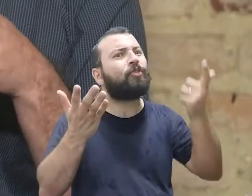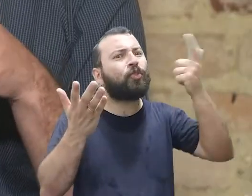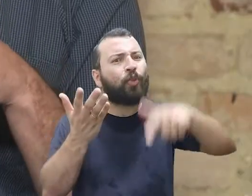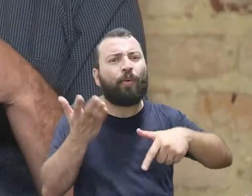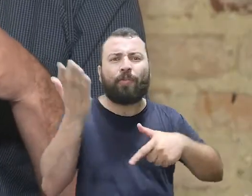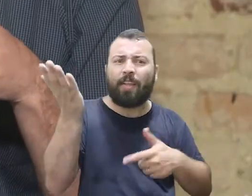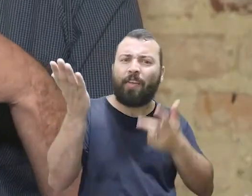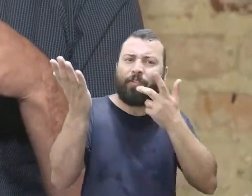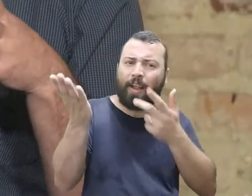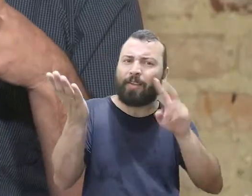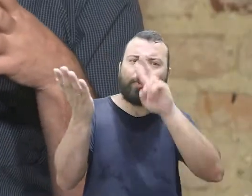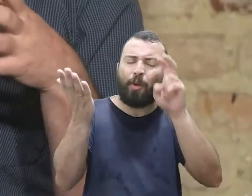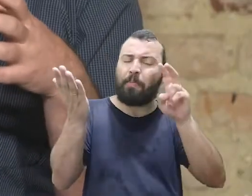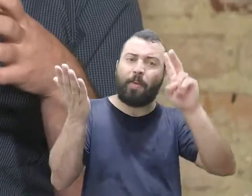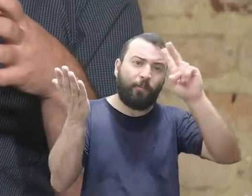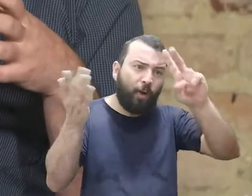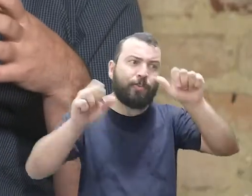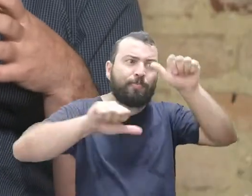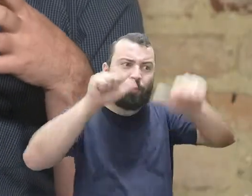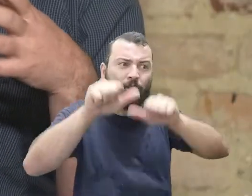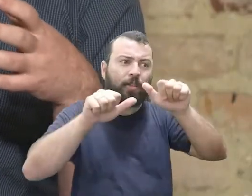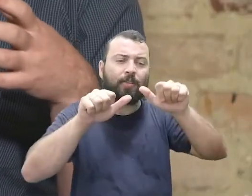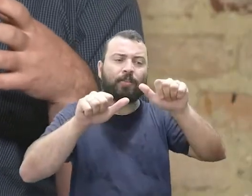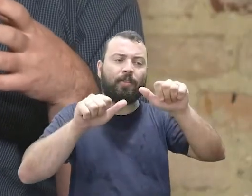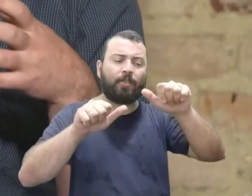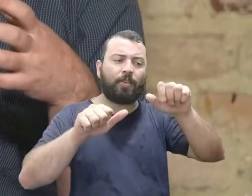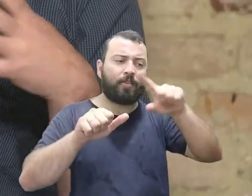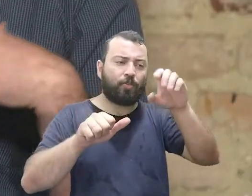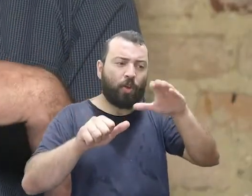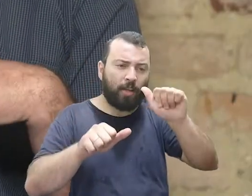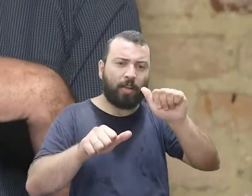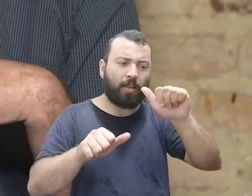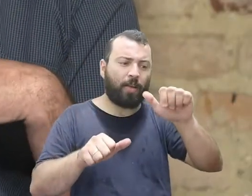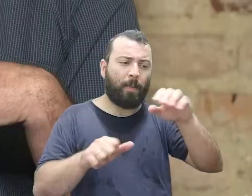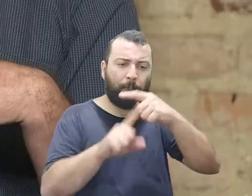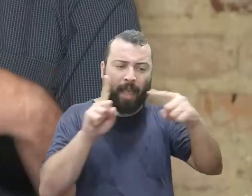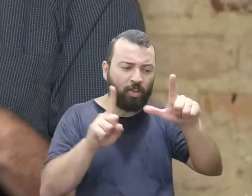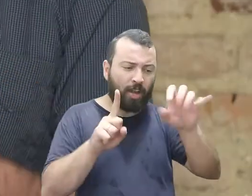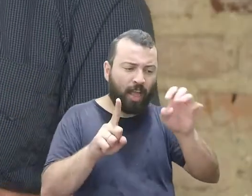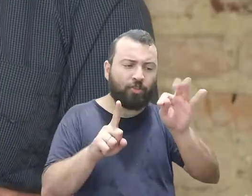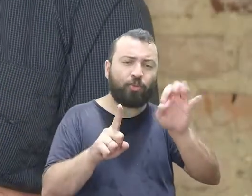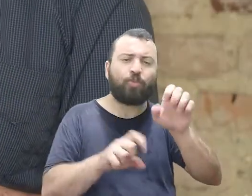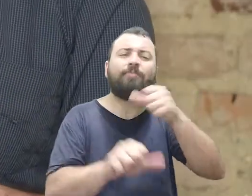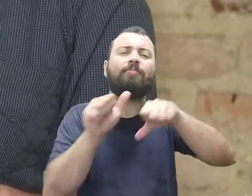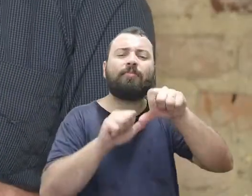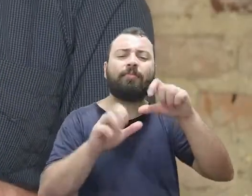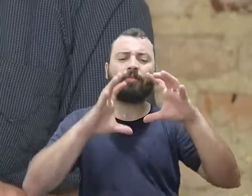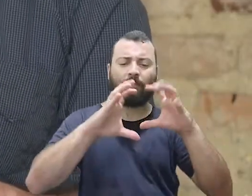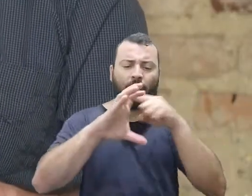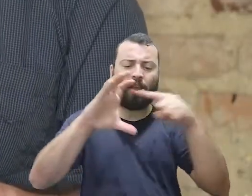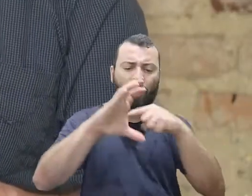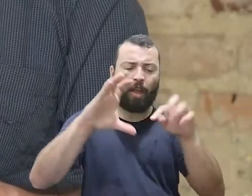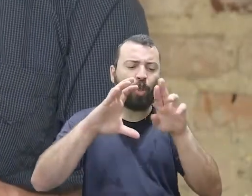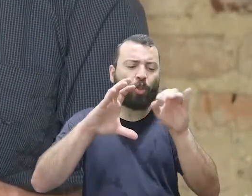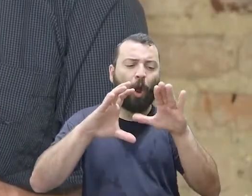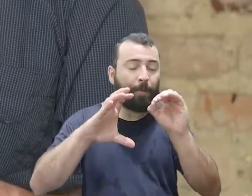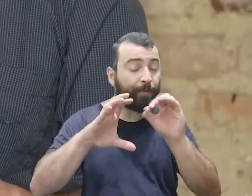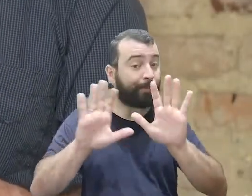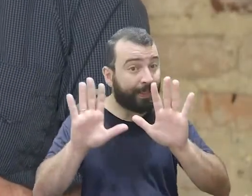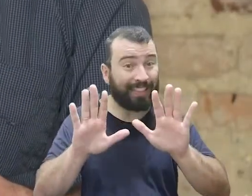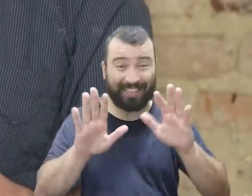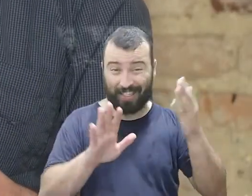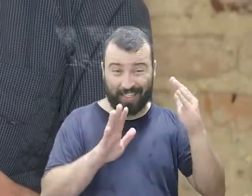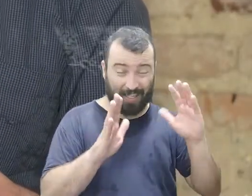mais uma vez agora você me fala sobre grandes mudanças nas zonas de médias latitudes e nos trópicos. Bom, de fato, esses eventos milenares não